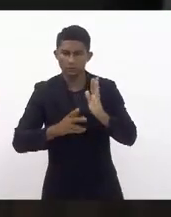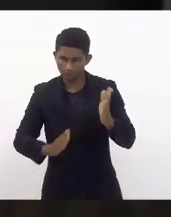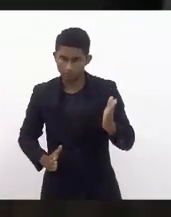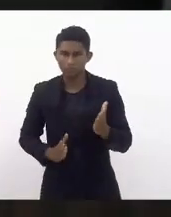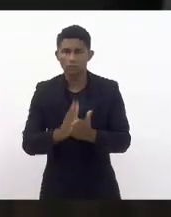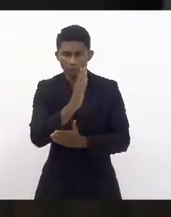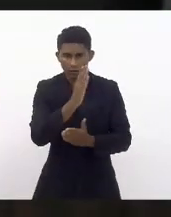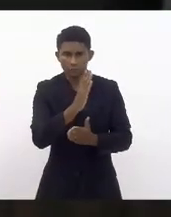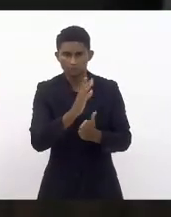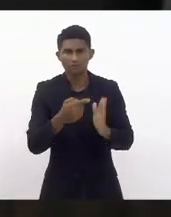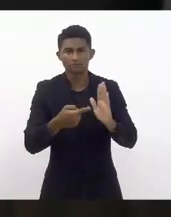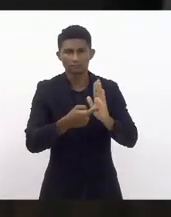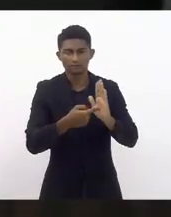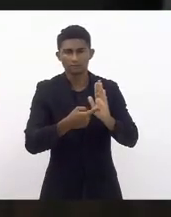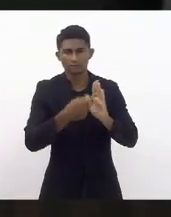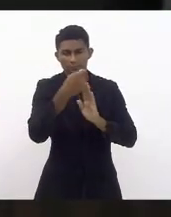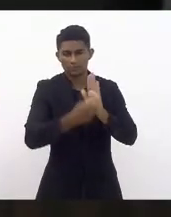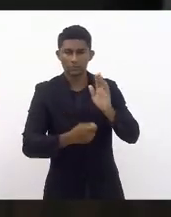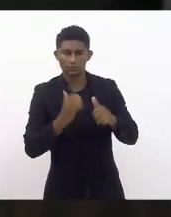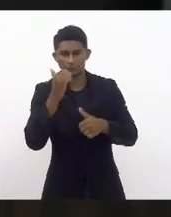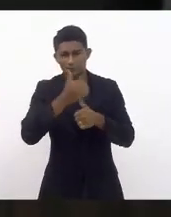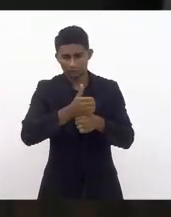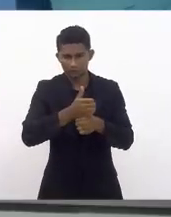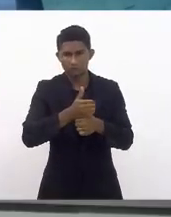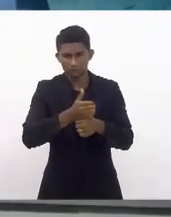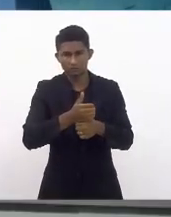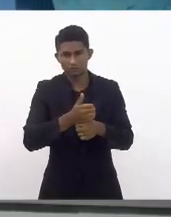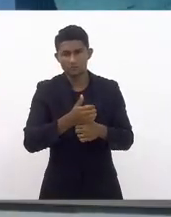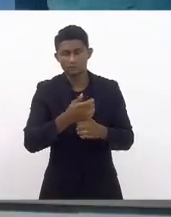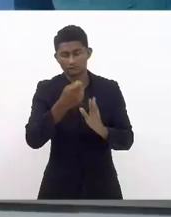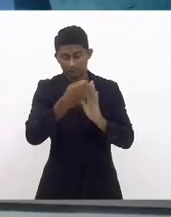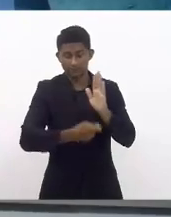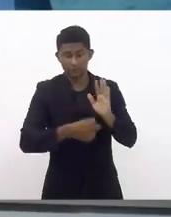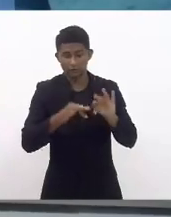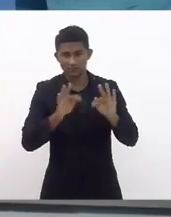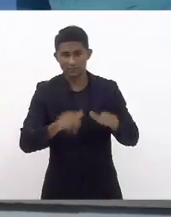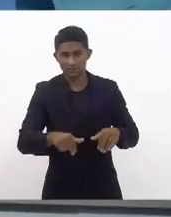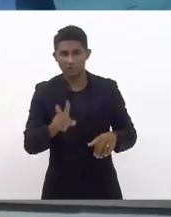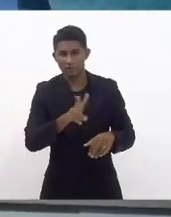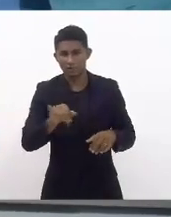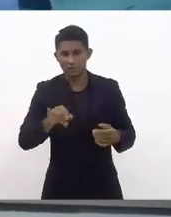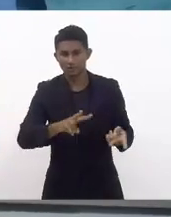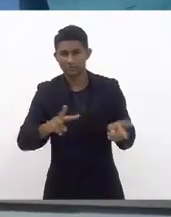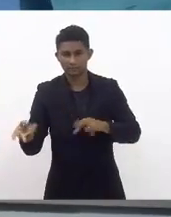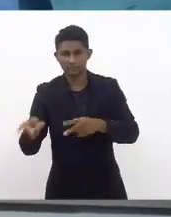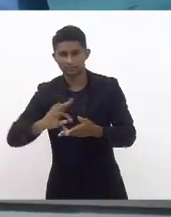com forma final de redação e vai a autógrafo. A presidência...